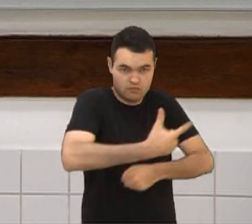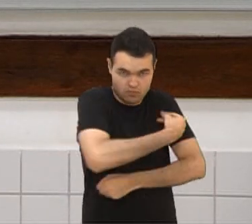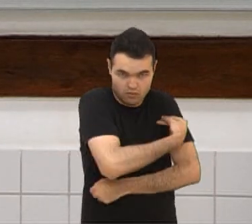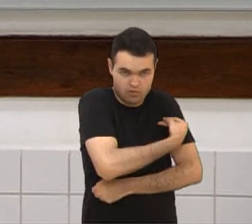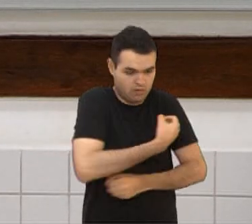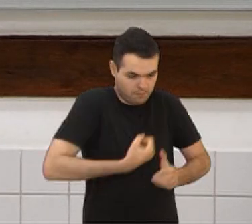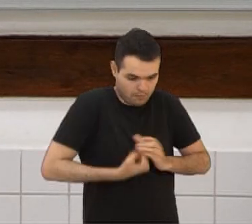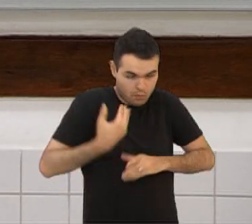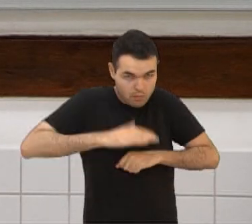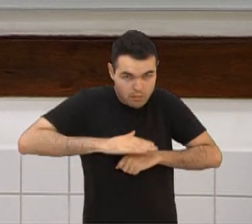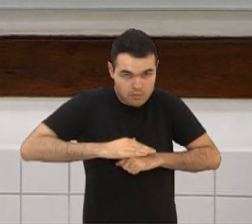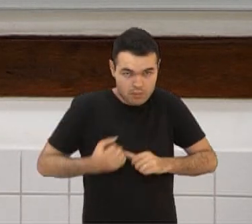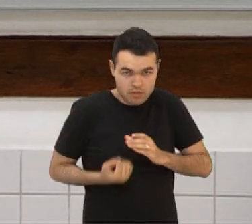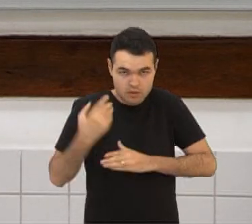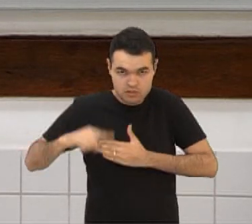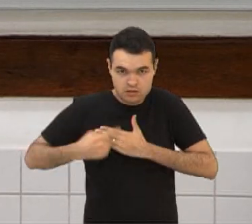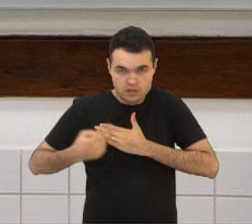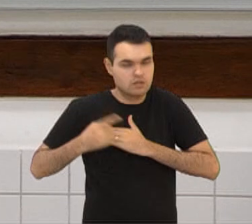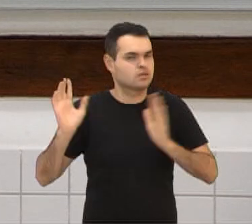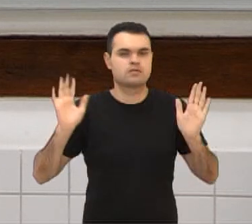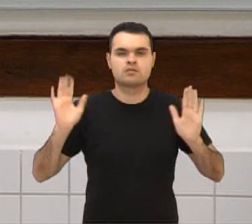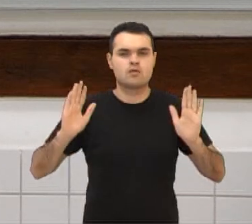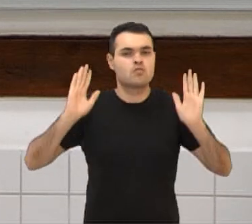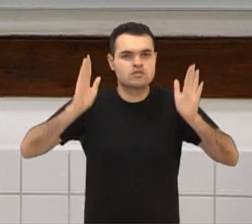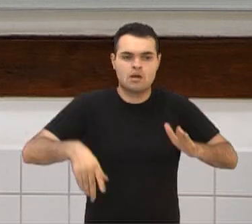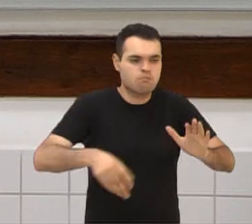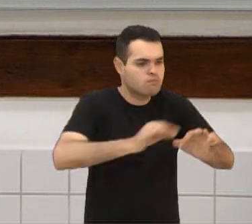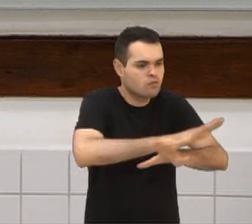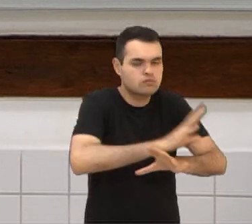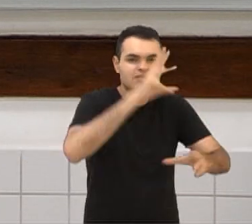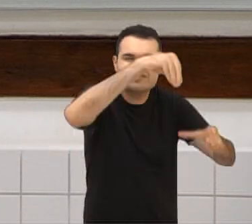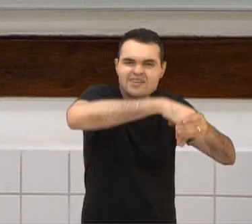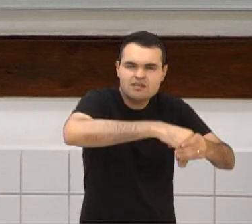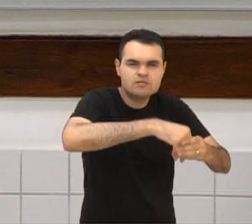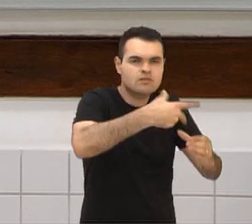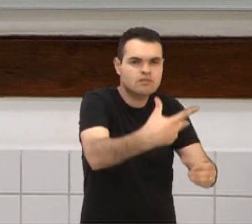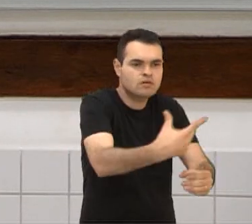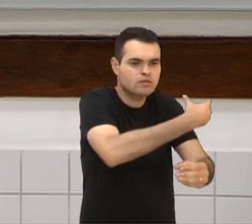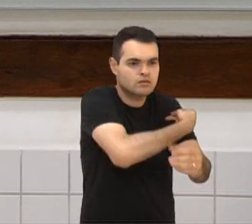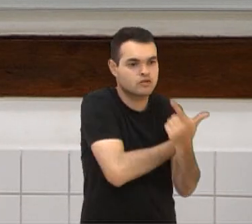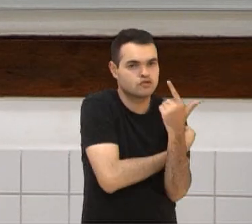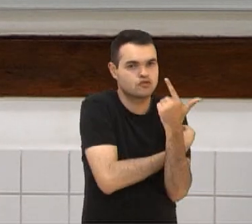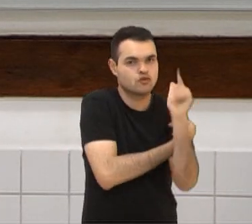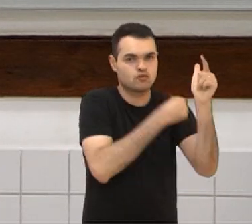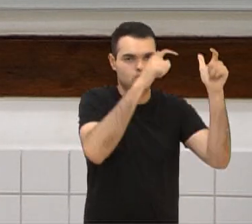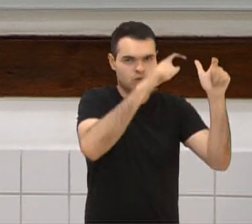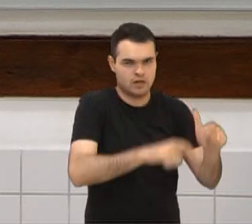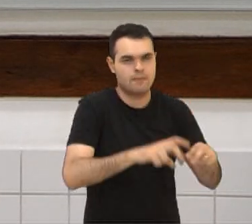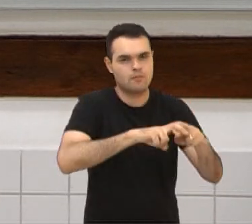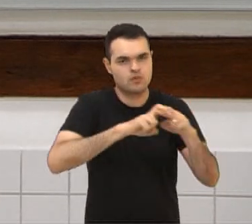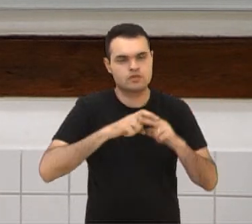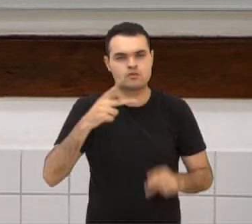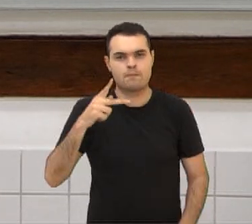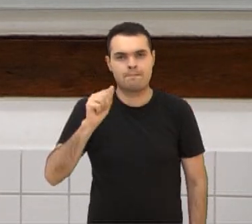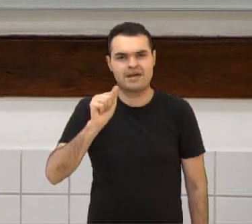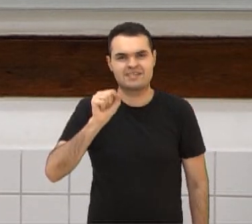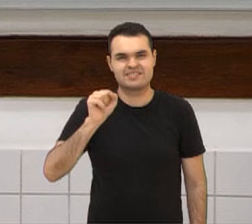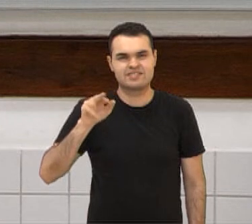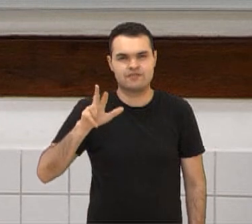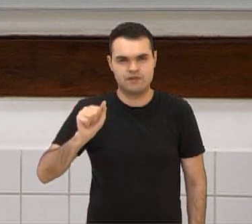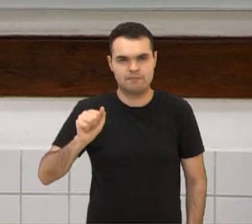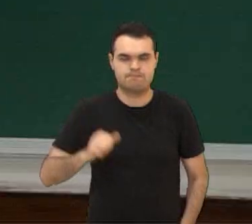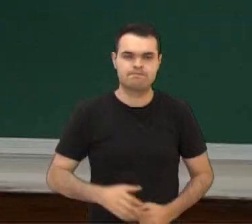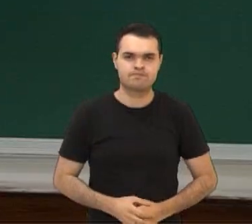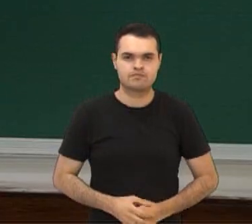vai produzir seus próprios anticorpos. Ele já recebe isso pronto de um outro organismo. Então, por isso é passiva, tá? Se o